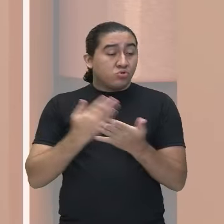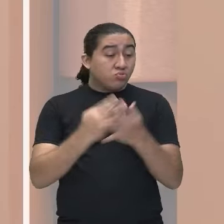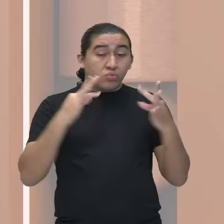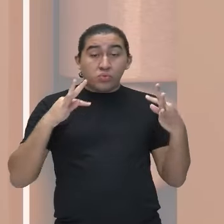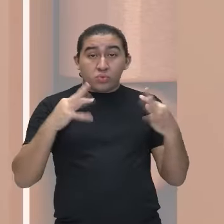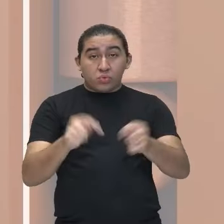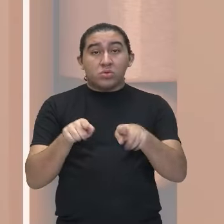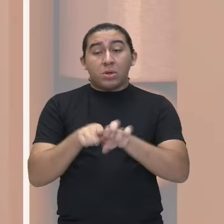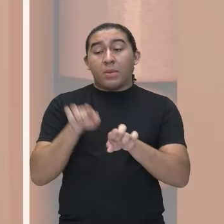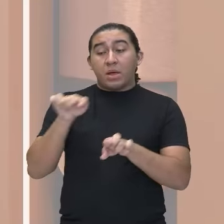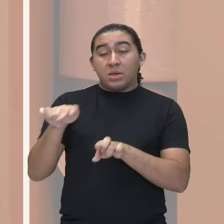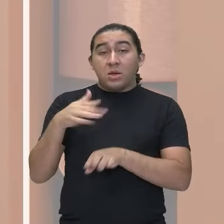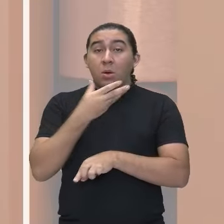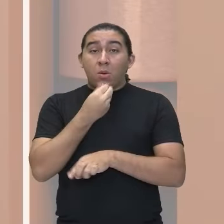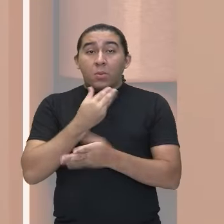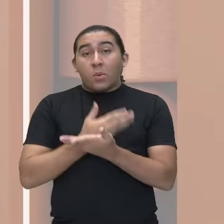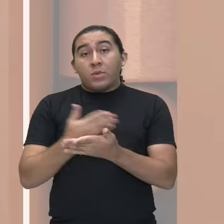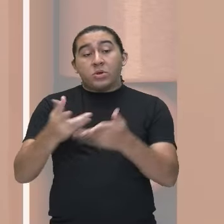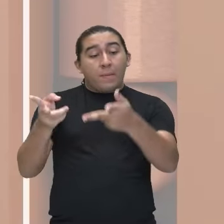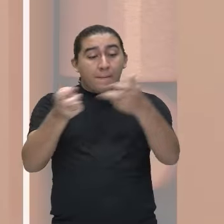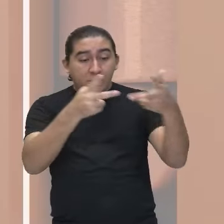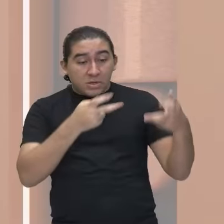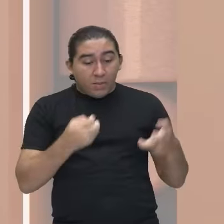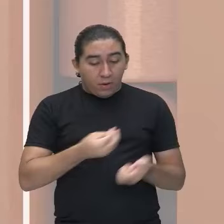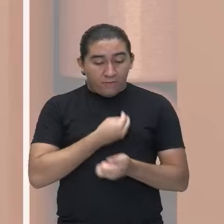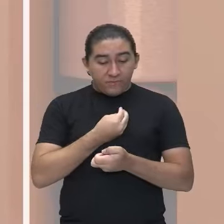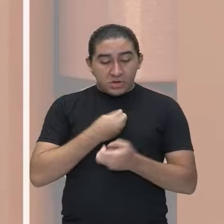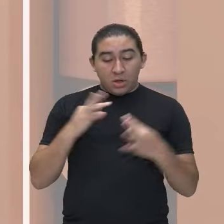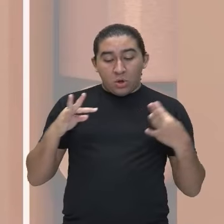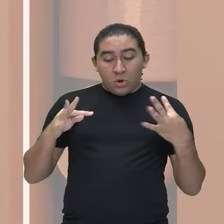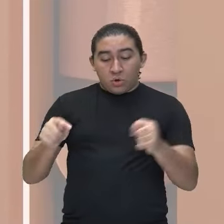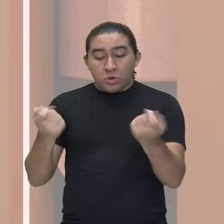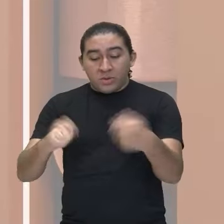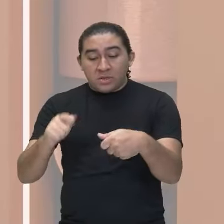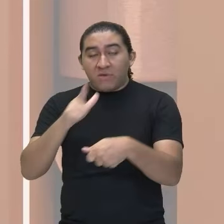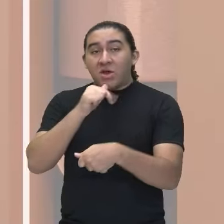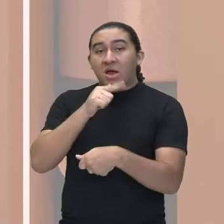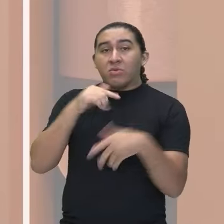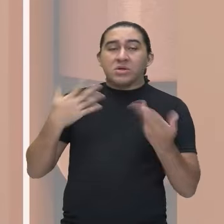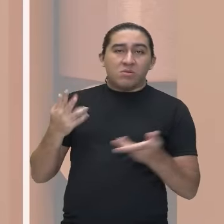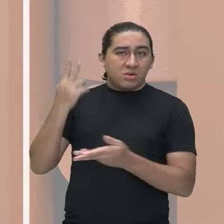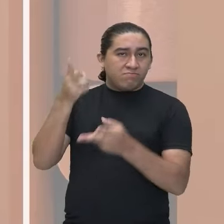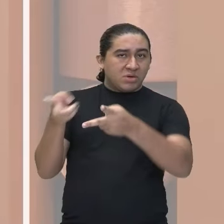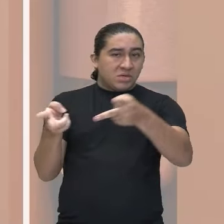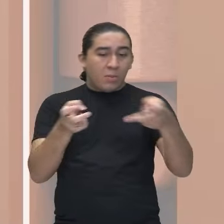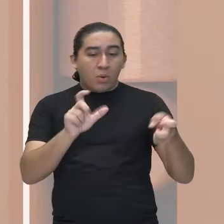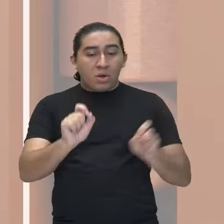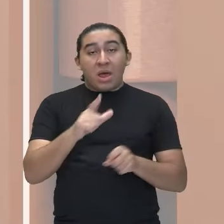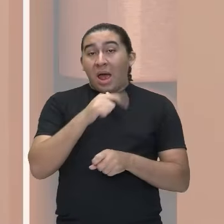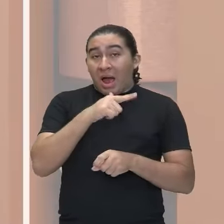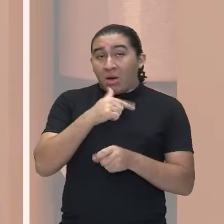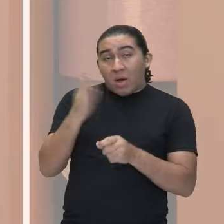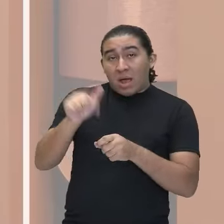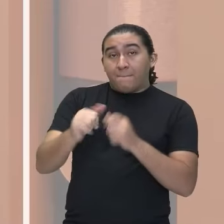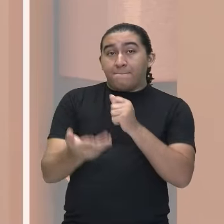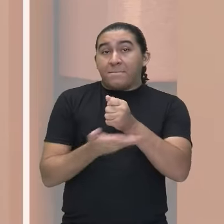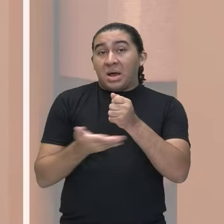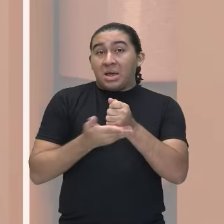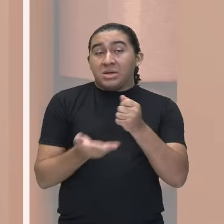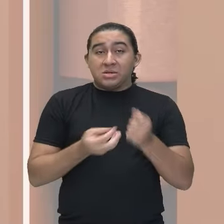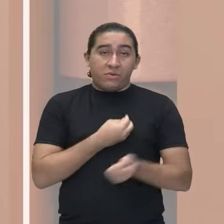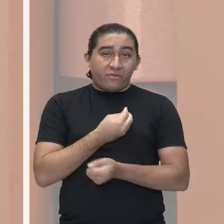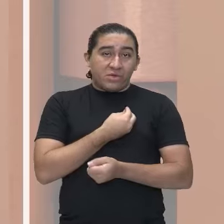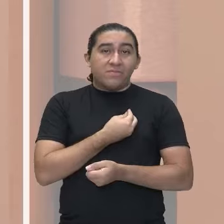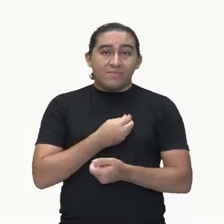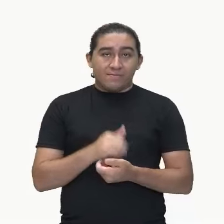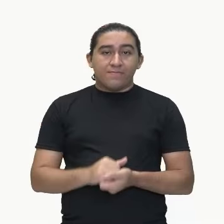começou a observar e viu que toda a vida necessitava muito da água, então ele diz, a água é o elemento primordial, a origem de tudo é a